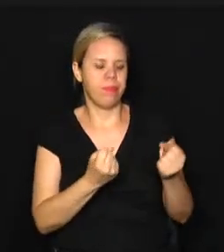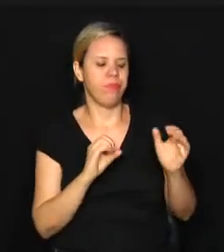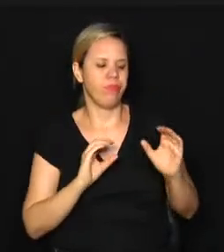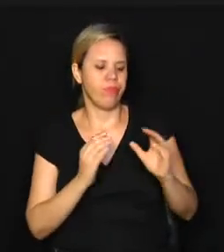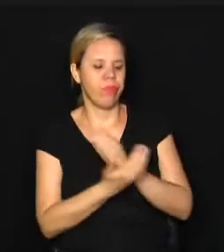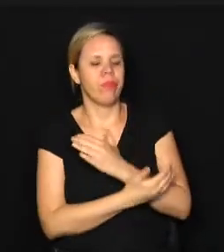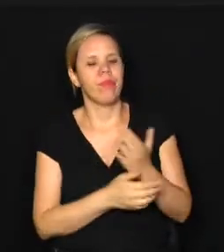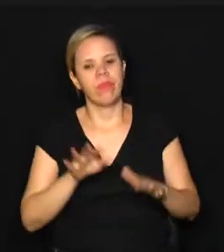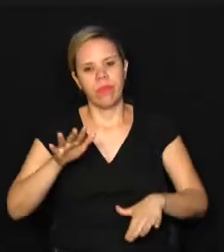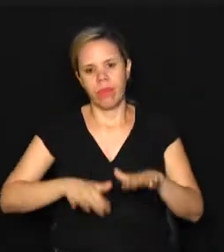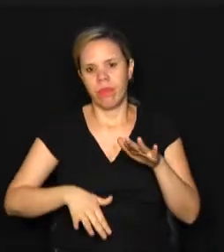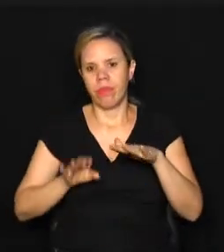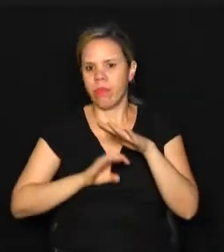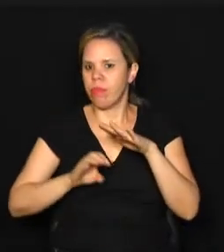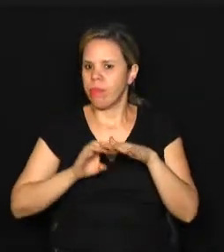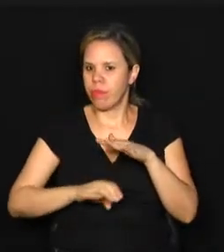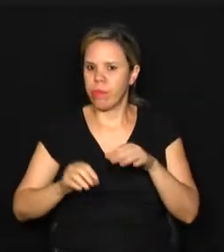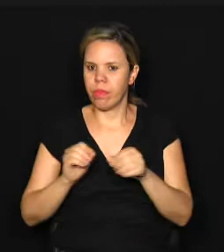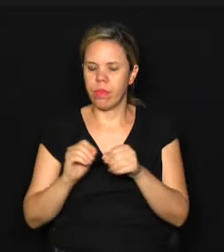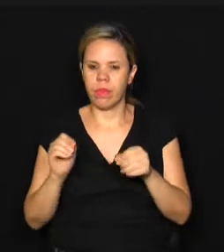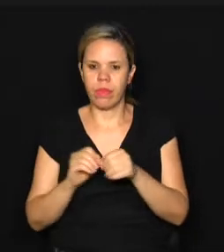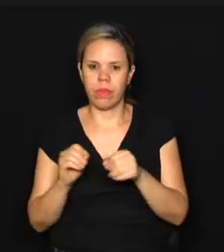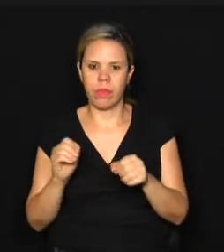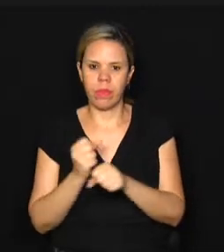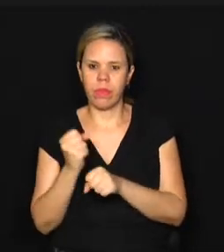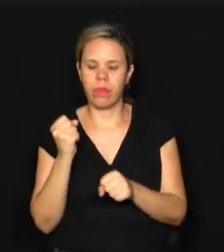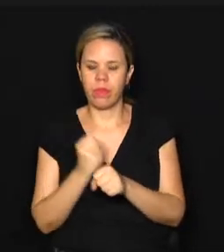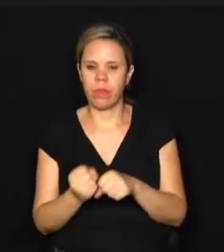talvez é uma das empresas que vai estar envolvida, né,